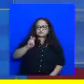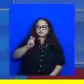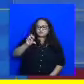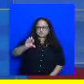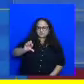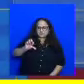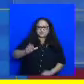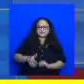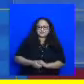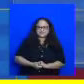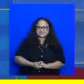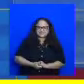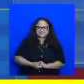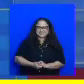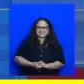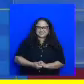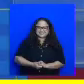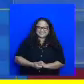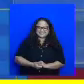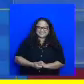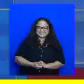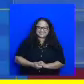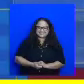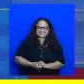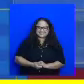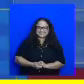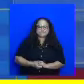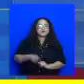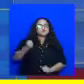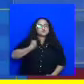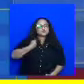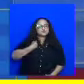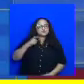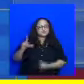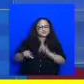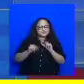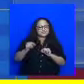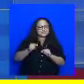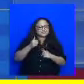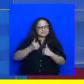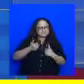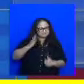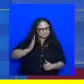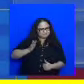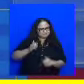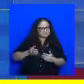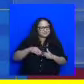Laranja 59. As dezenas sorteadas na Time Mania foram